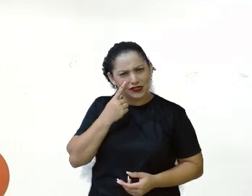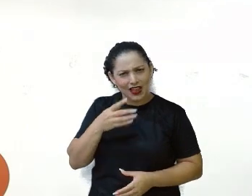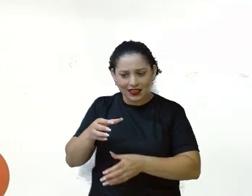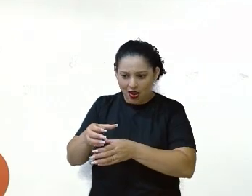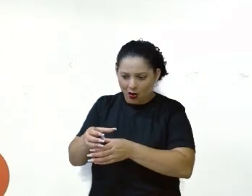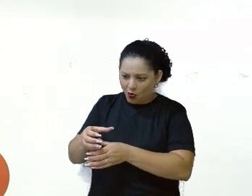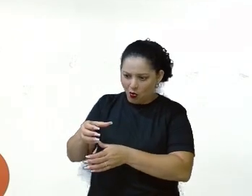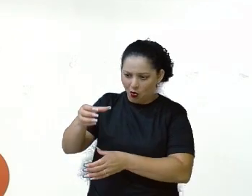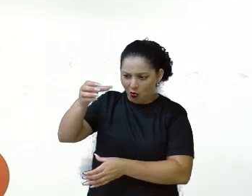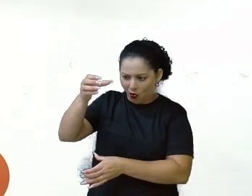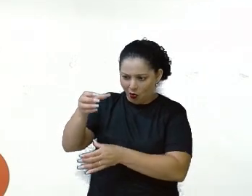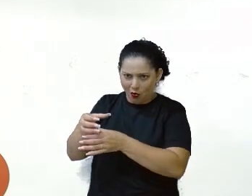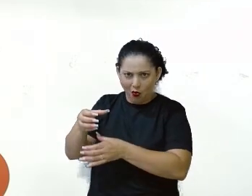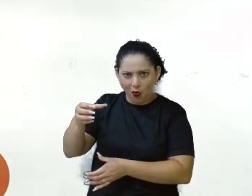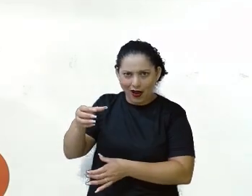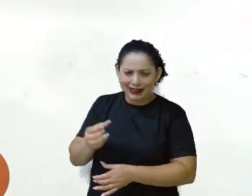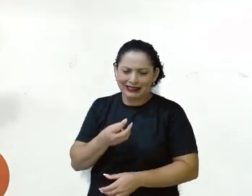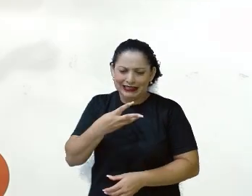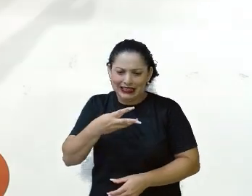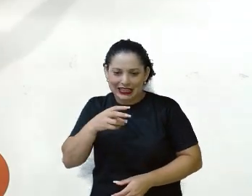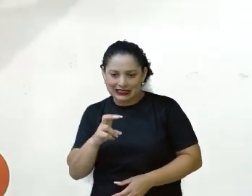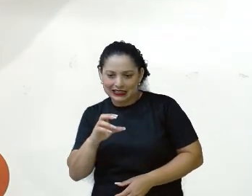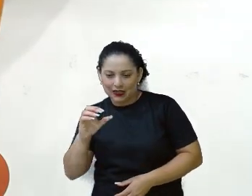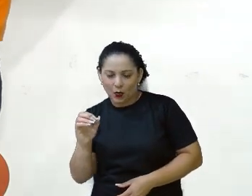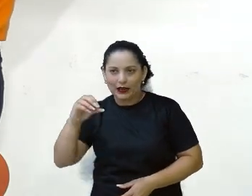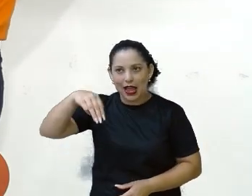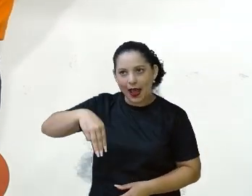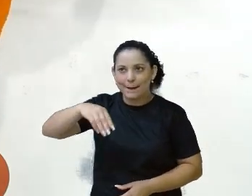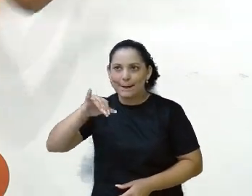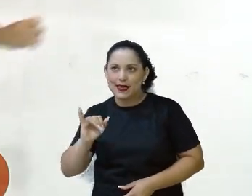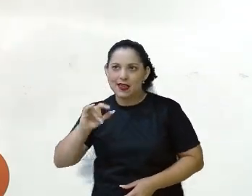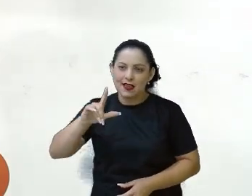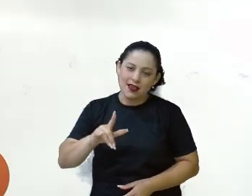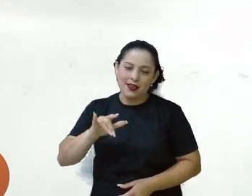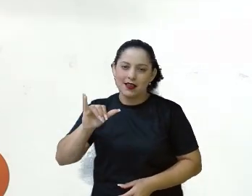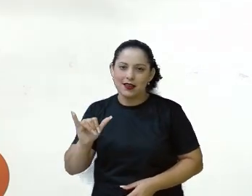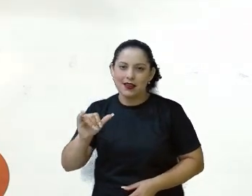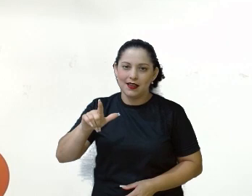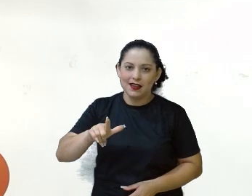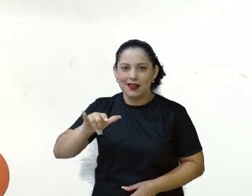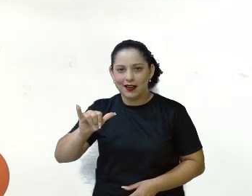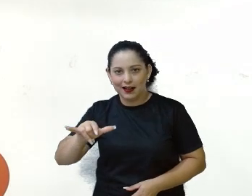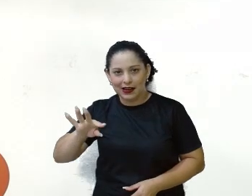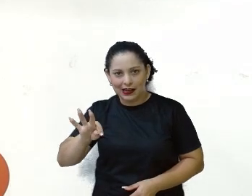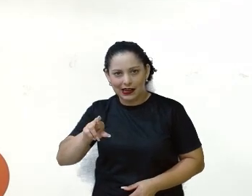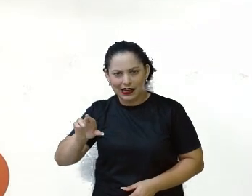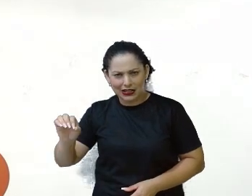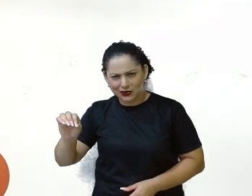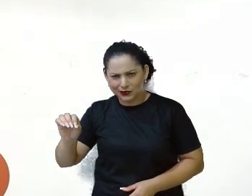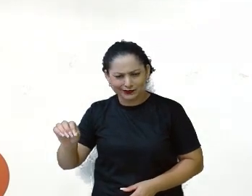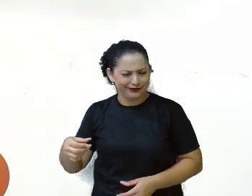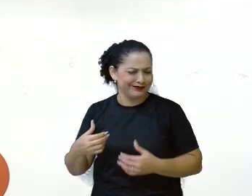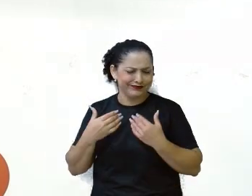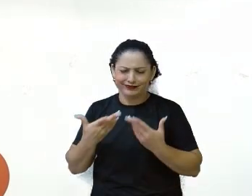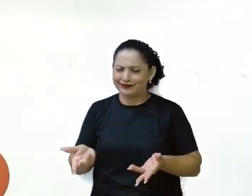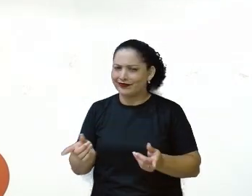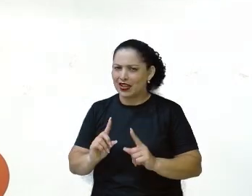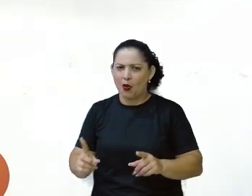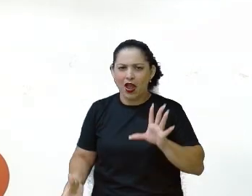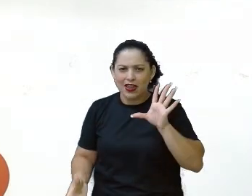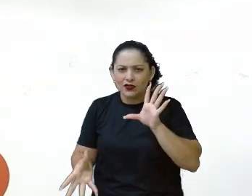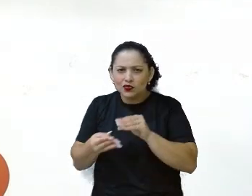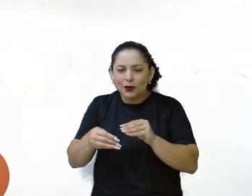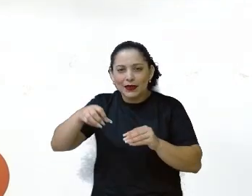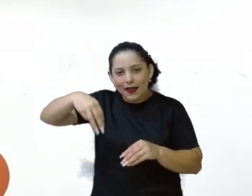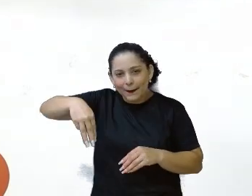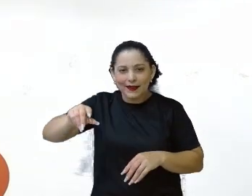350 mililitros. Não, a gente utiliza essa sigla. Então, quando você vê ml em